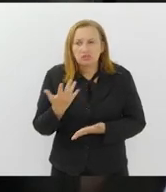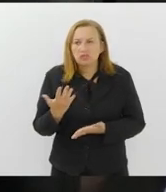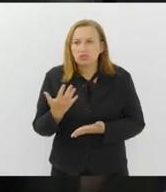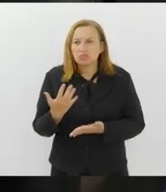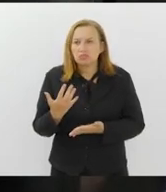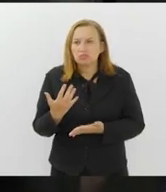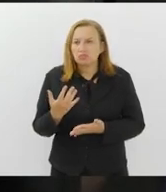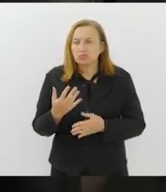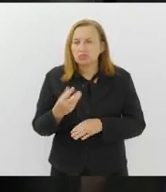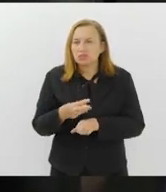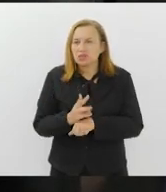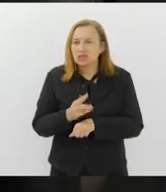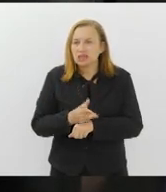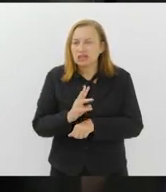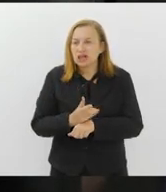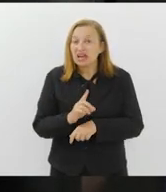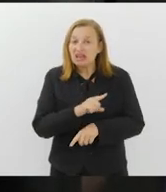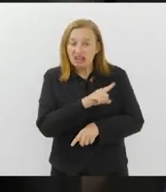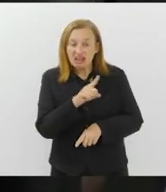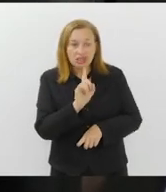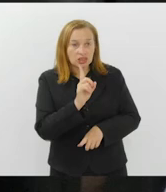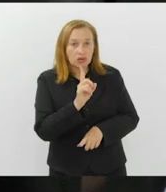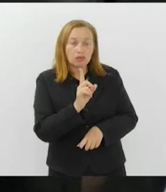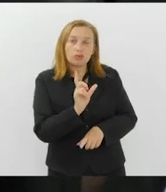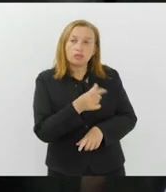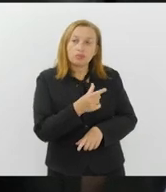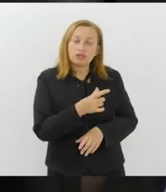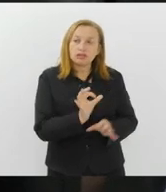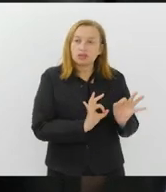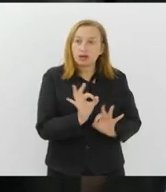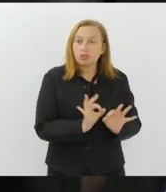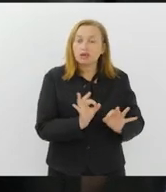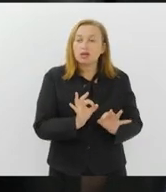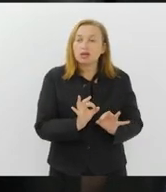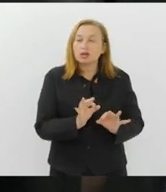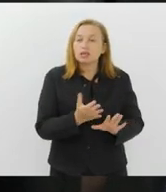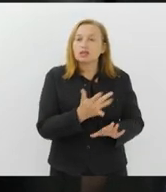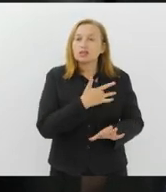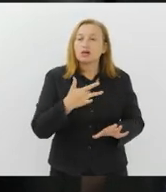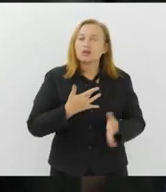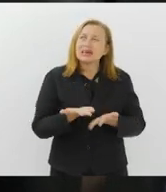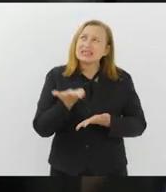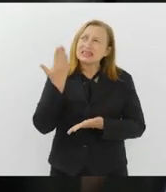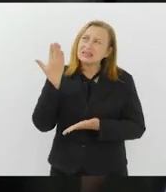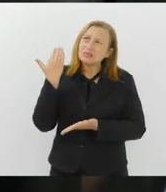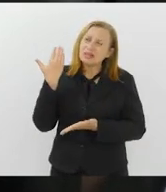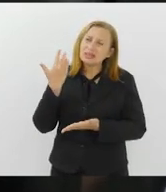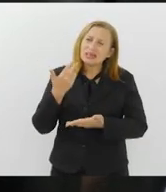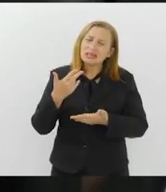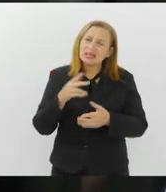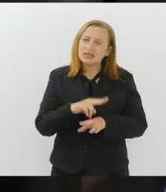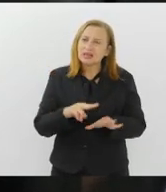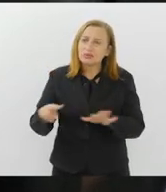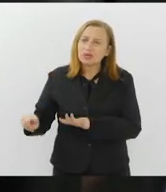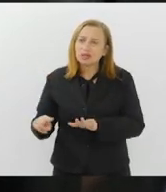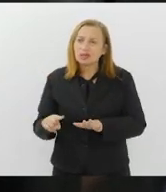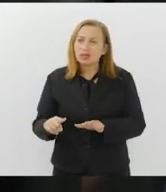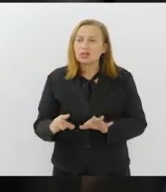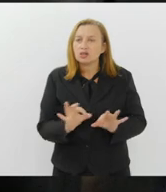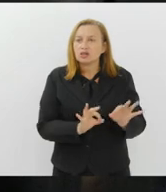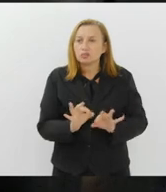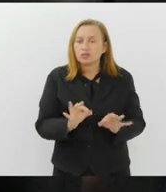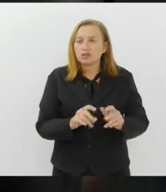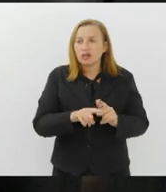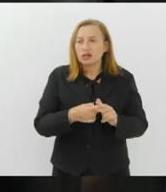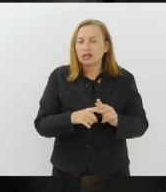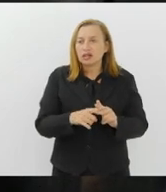e eles, que não era um plano de saúde. Na semana passada, se não me engano, na semana retrasada, esses planos passaram a ser regulados pela